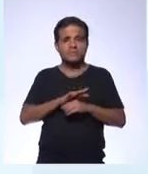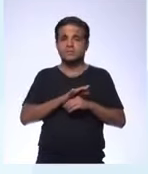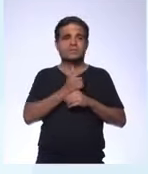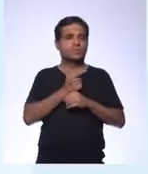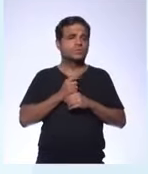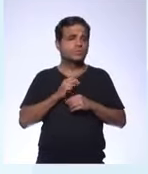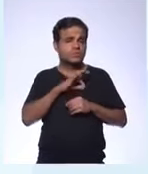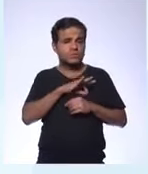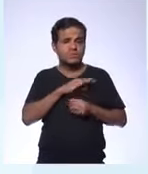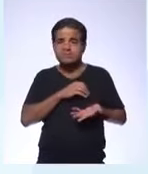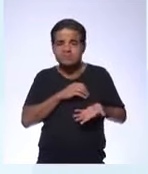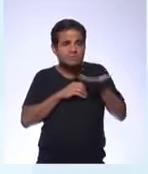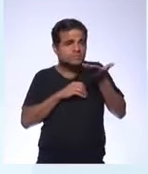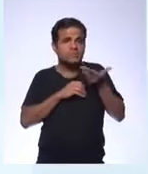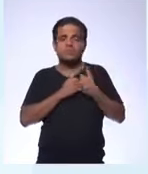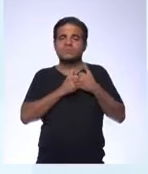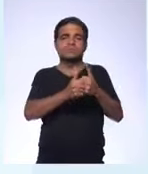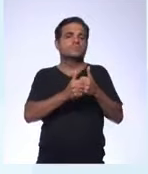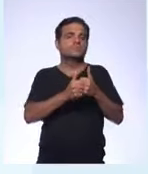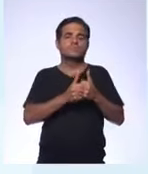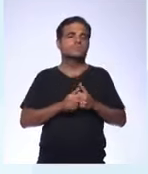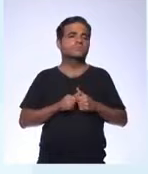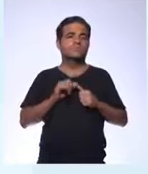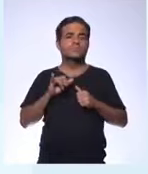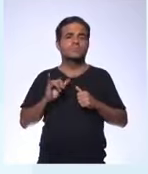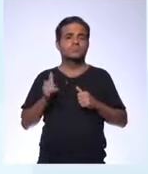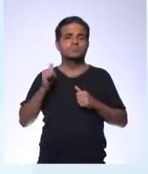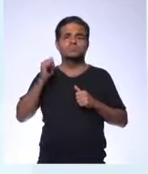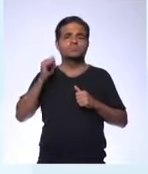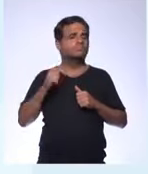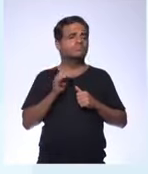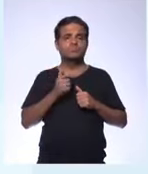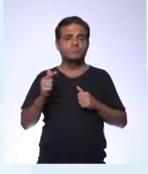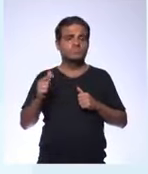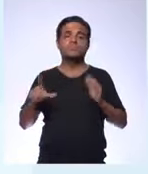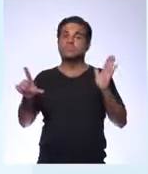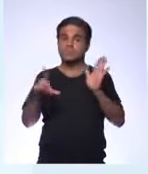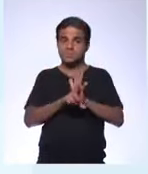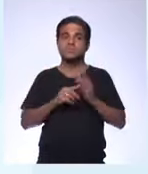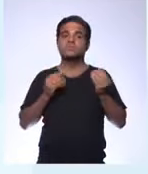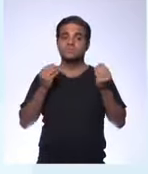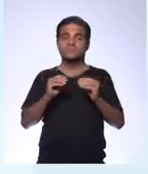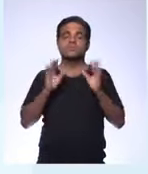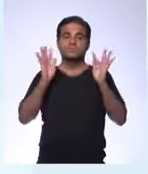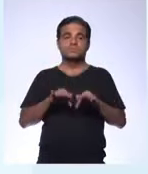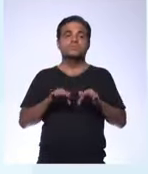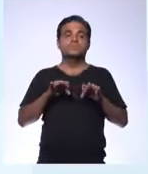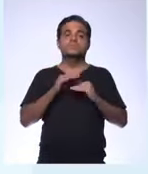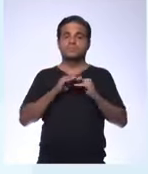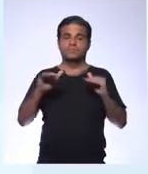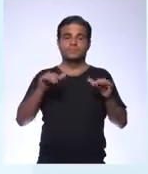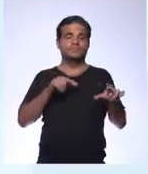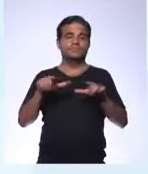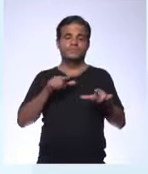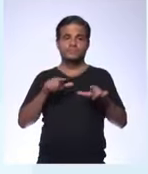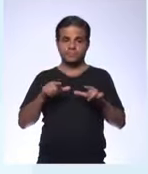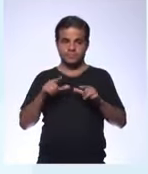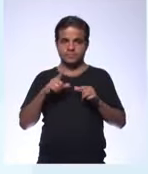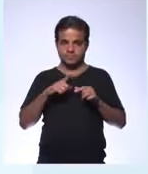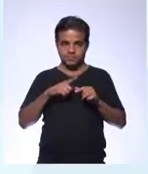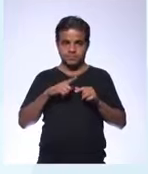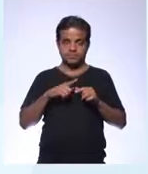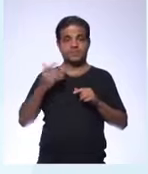tinham aumentos, não acompanhavam a inflação. Nós tivemos a lei que coloca o fim da estabilidade do trabalhador, né,